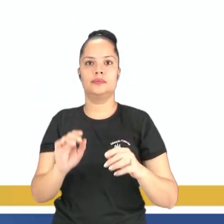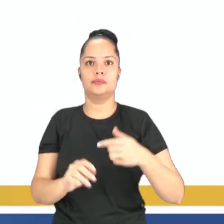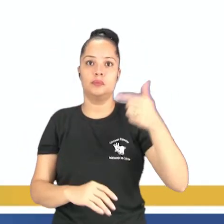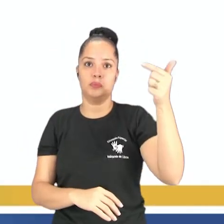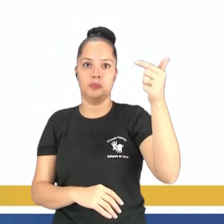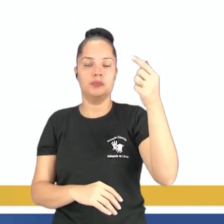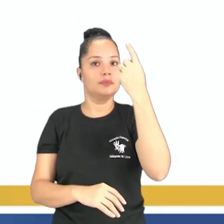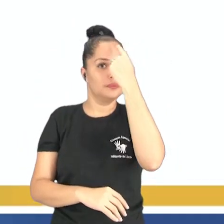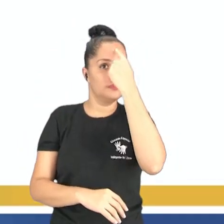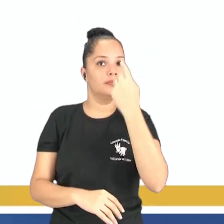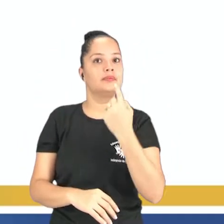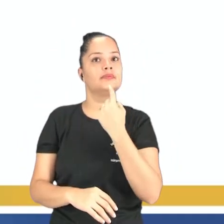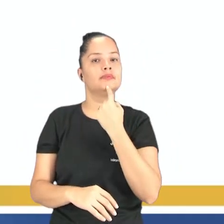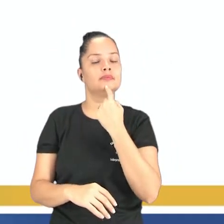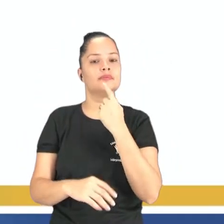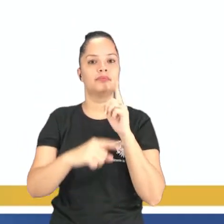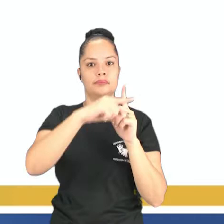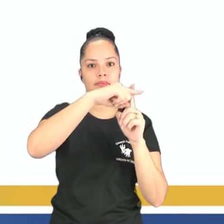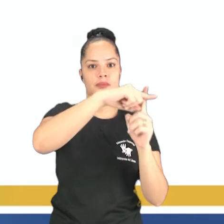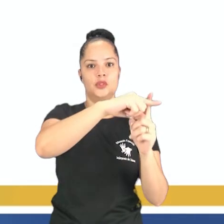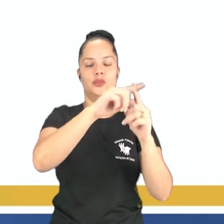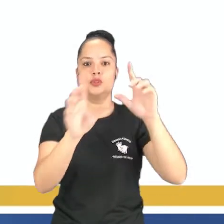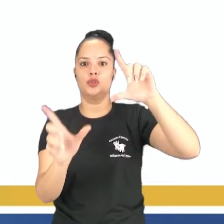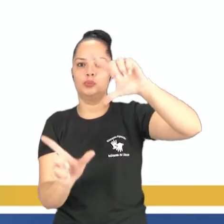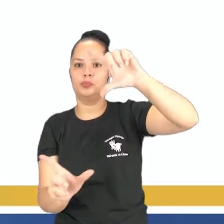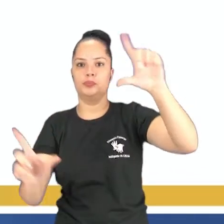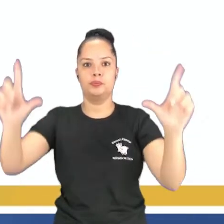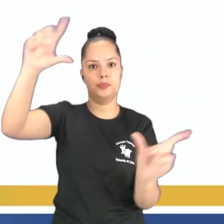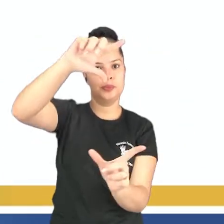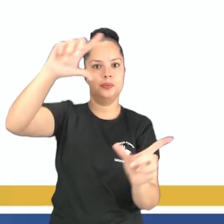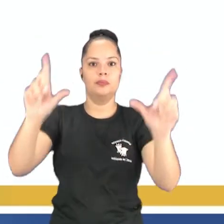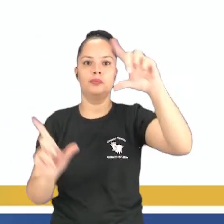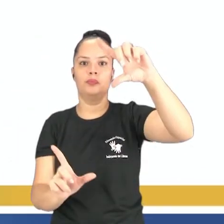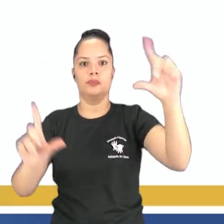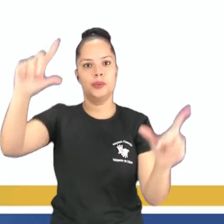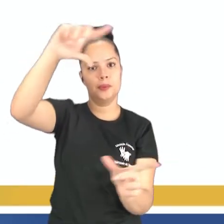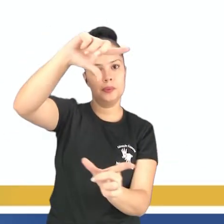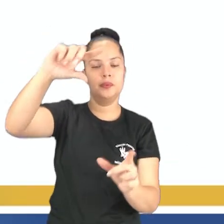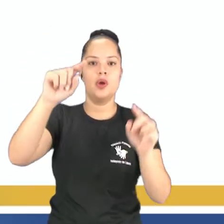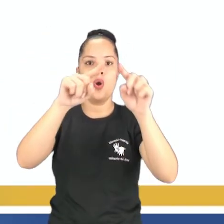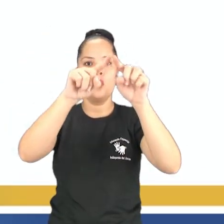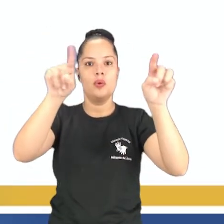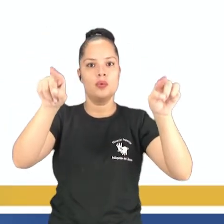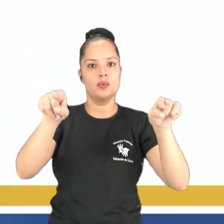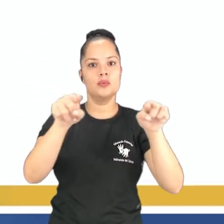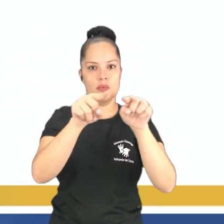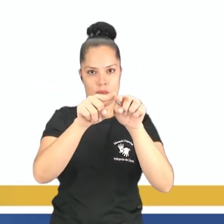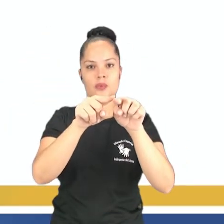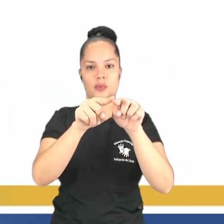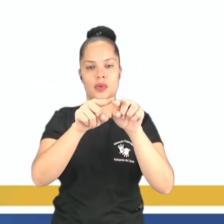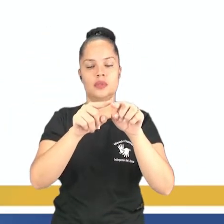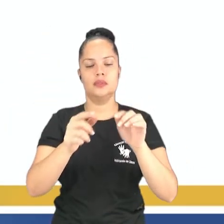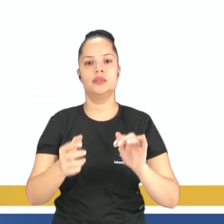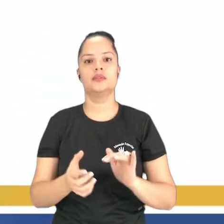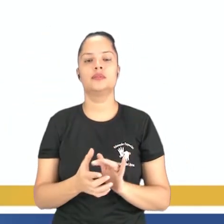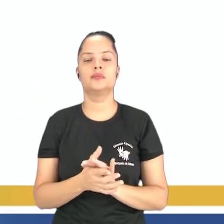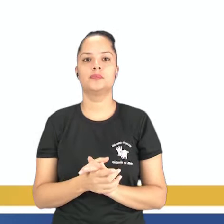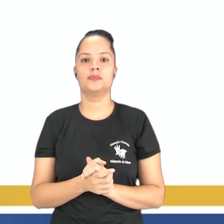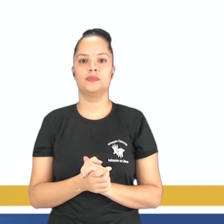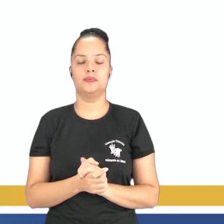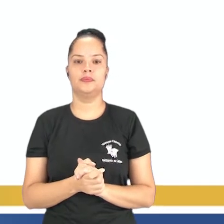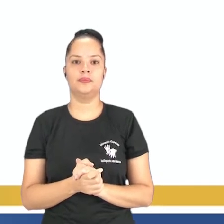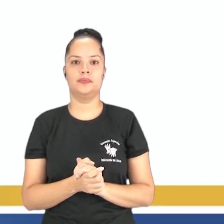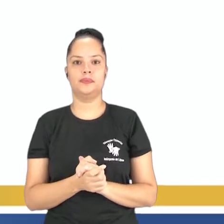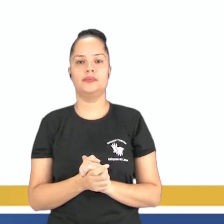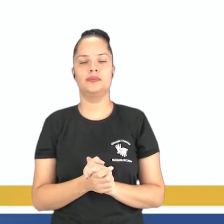temos um processo positivo, que acontece aí ao contrário do sentido do ponteiro do